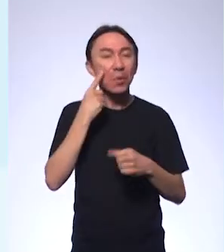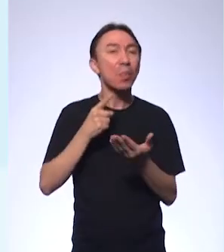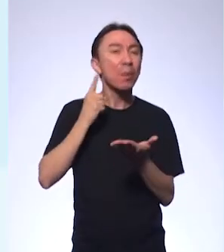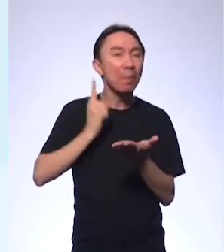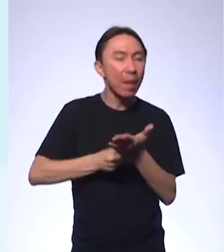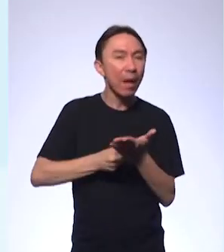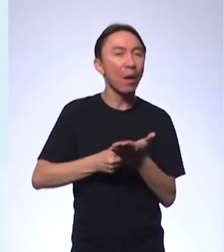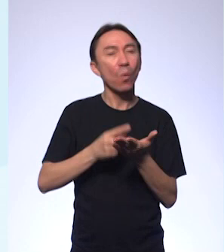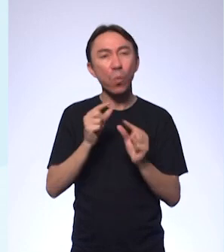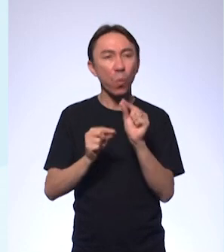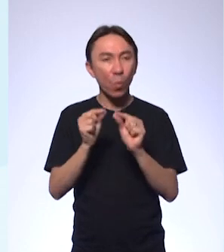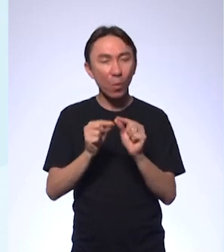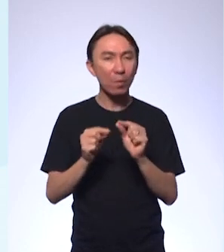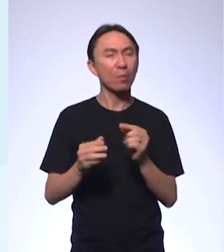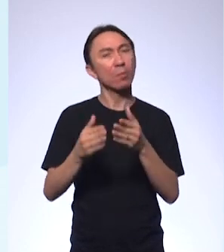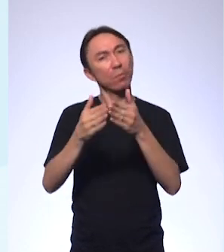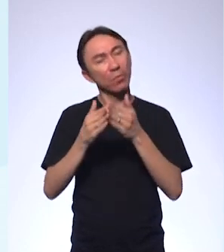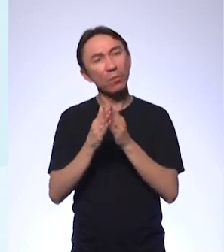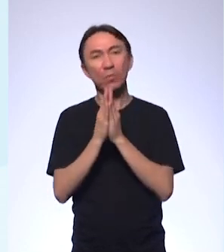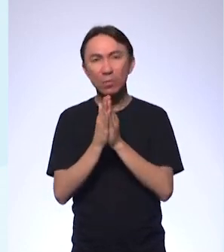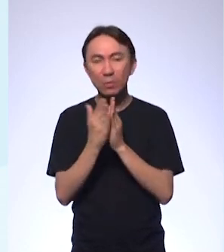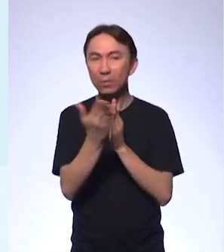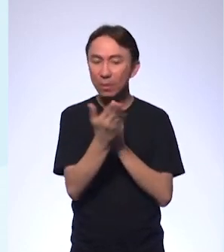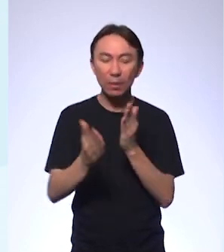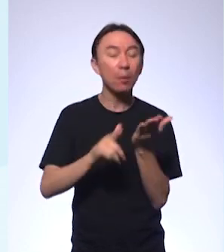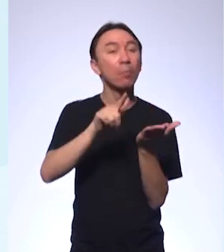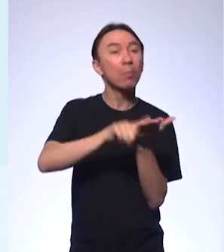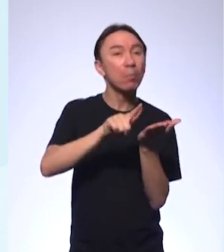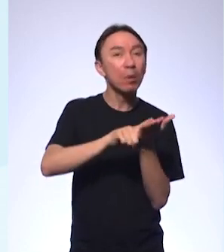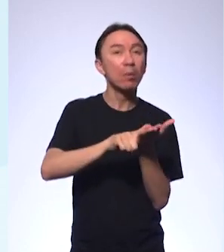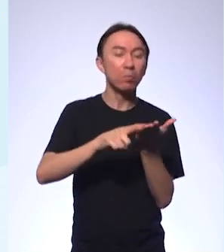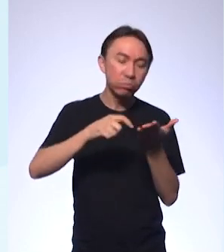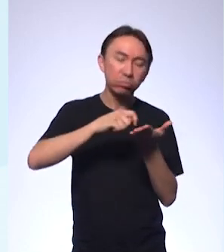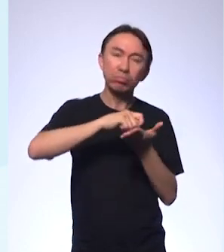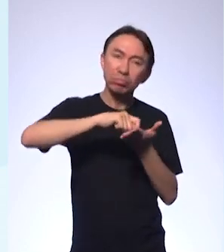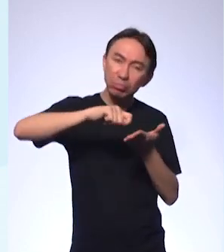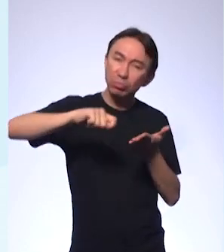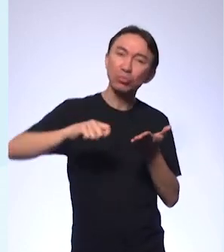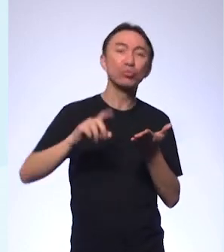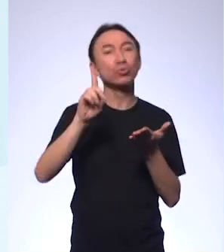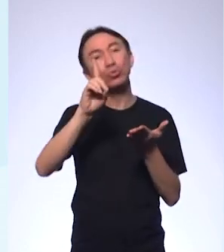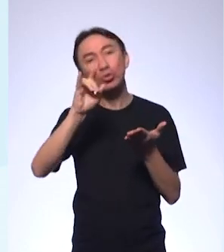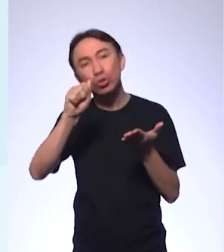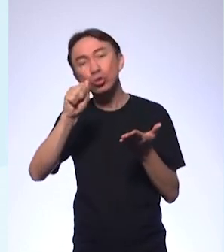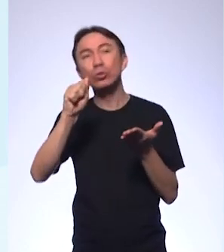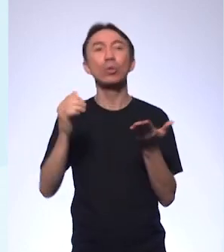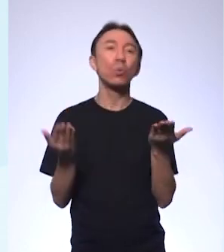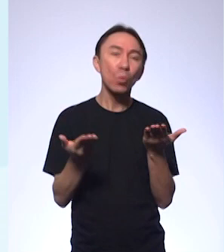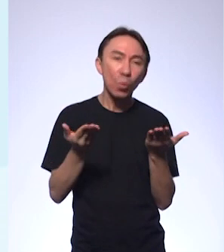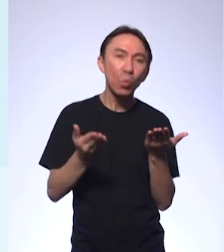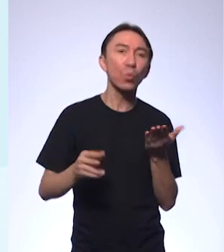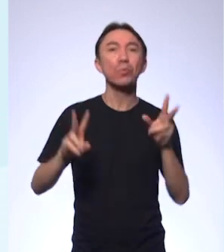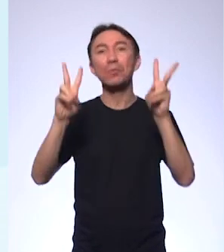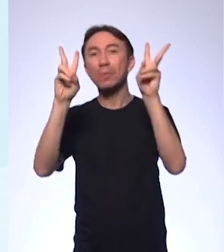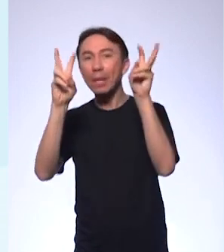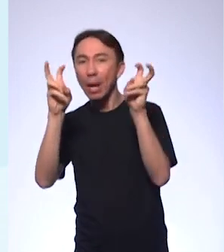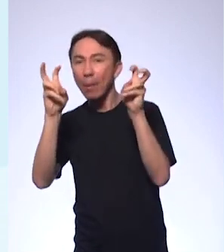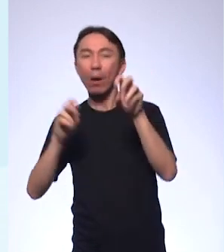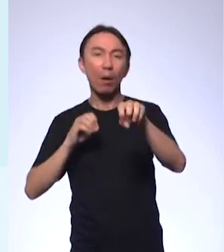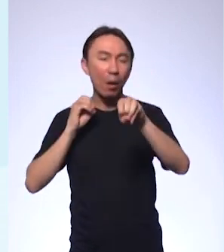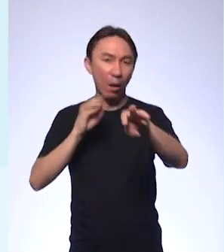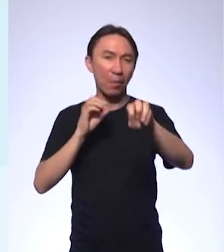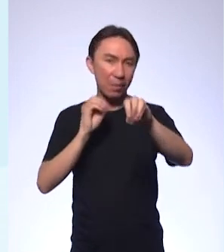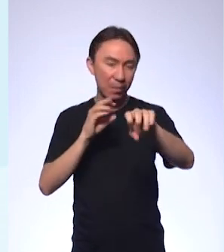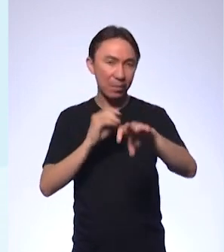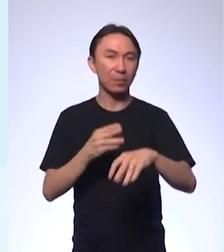Quer que vocês façam anotações de vocês no caderno, né? Coloquem a data, qual é a disciplina, né? O tema da aula. Que